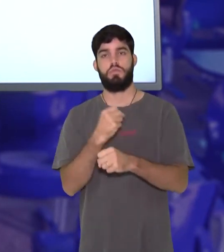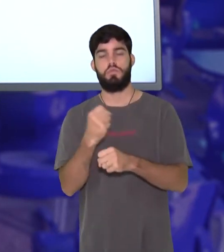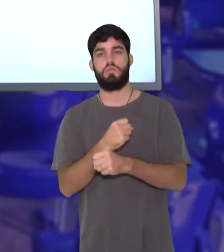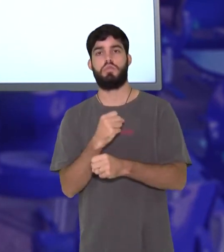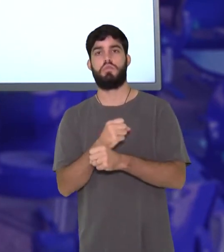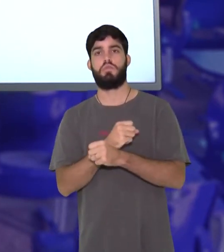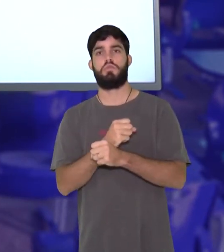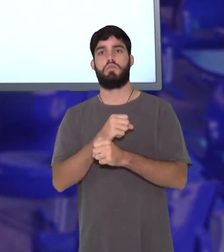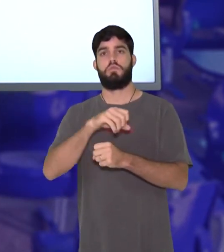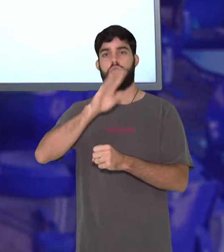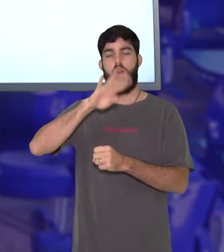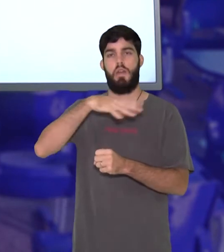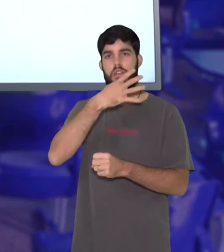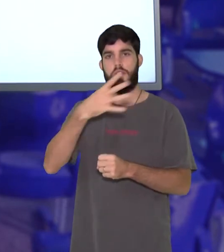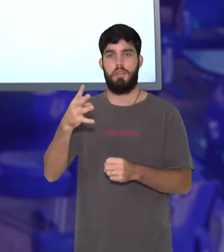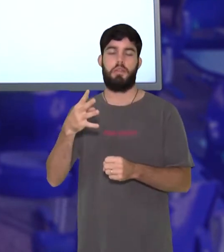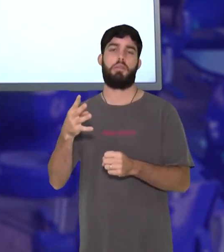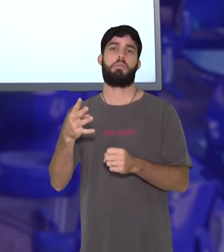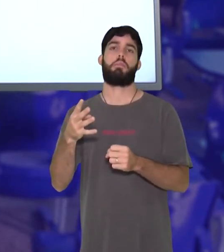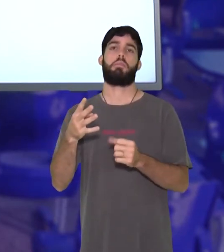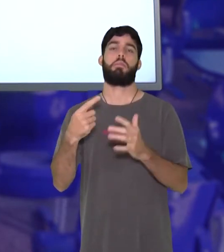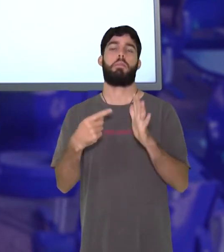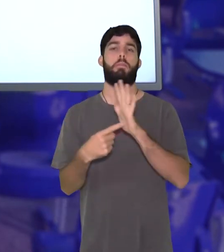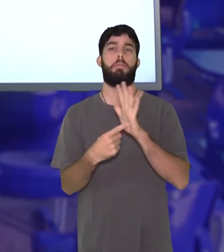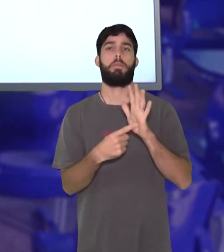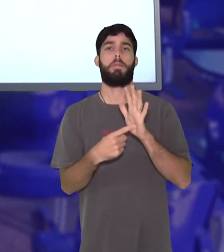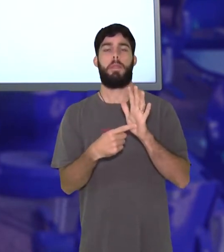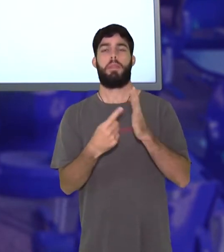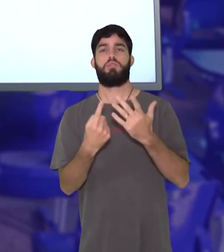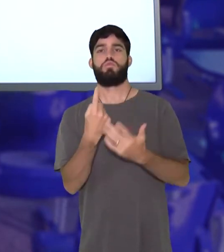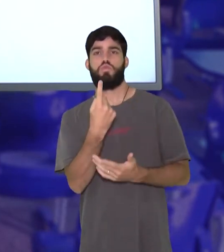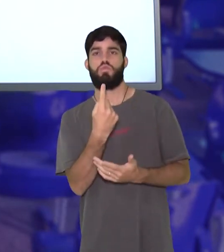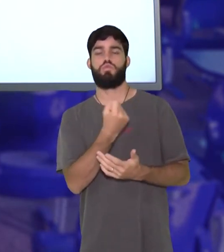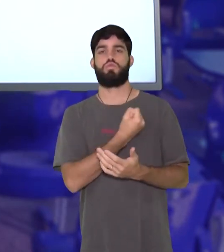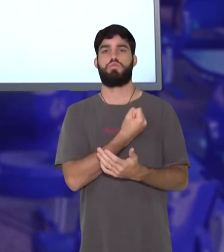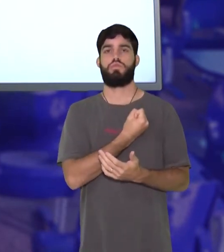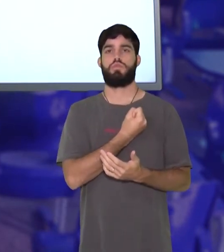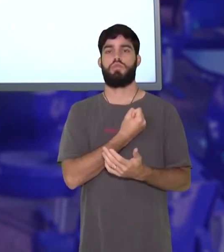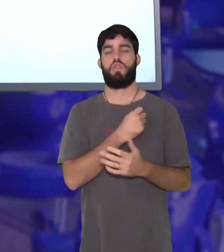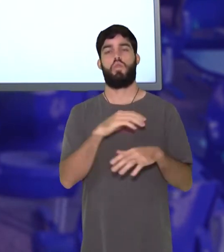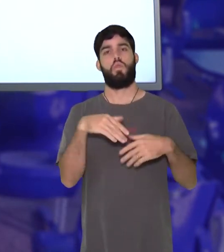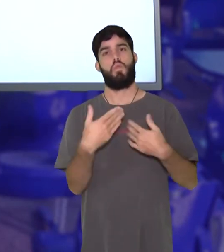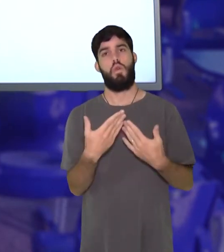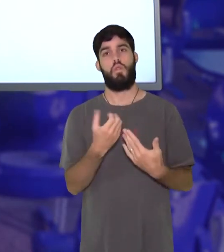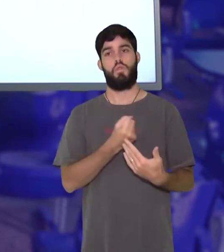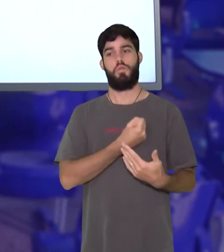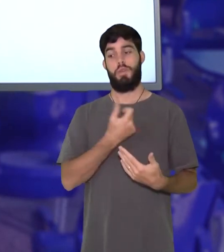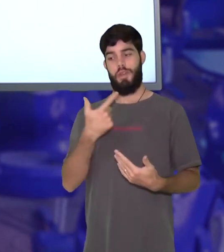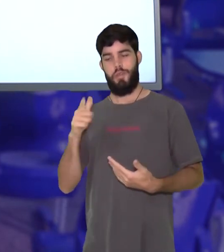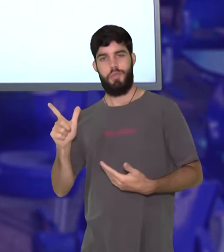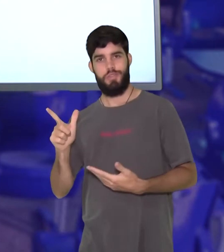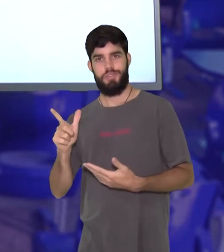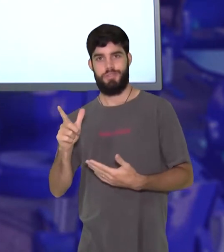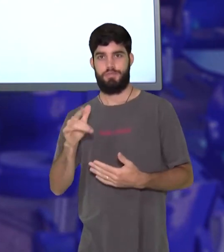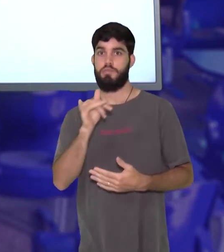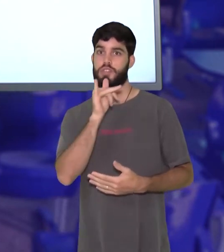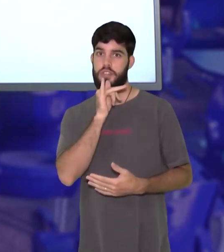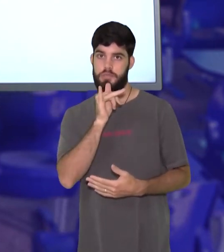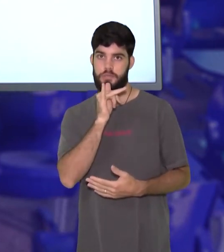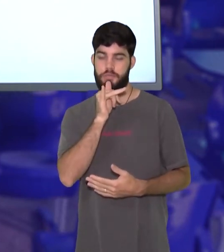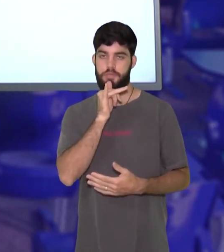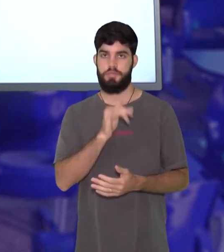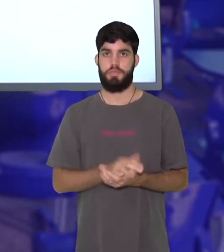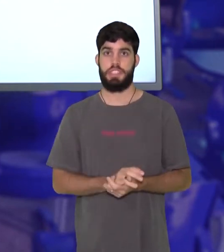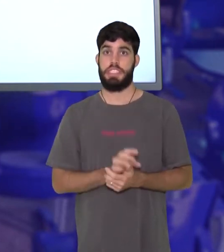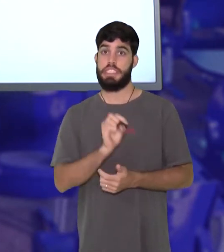em que a tribo iremos valores para uma das variáveis descobrindo assim qual o valor a outra assumir a